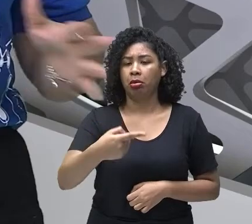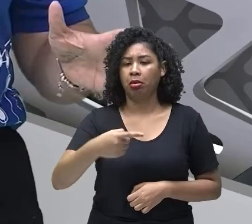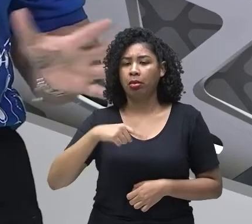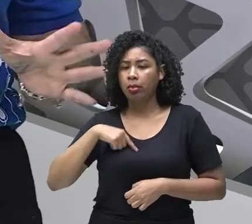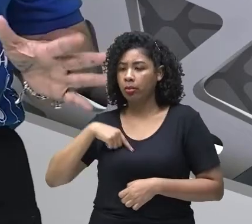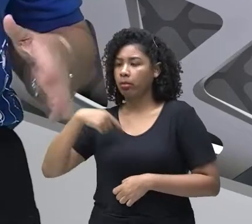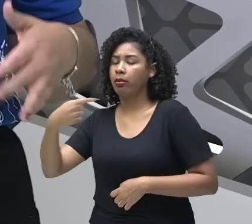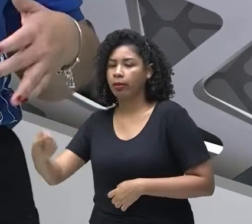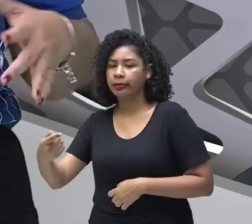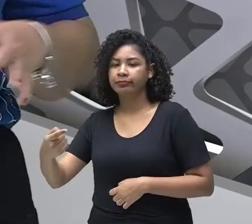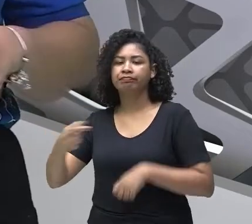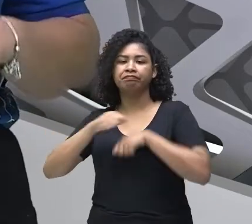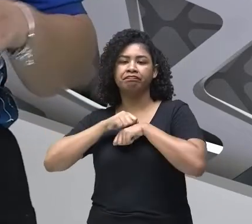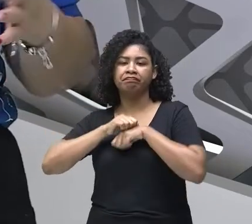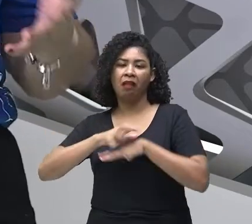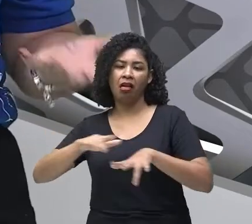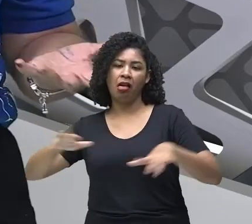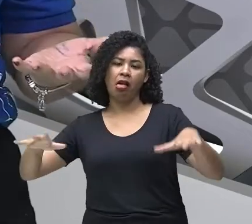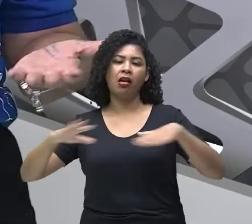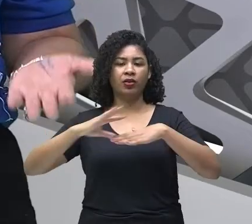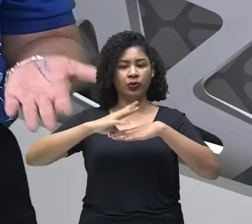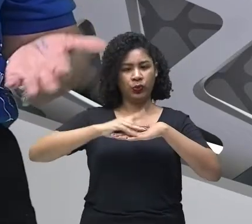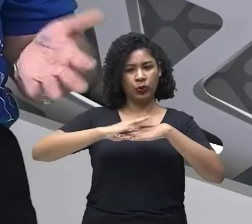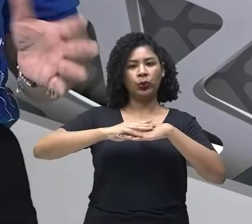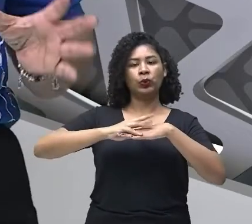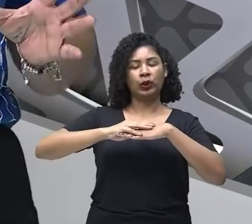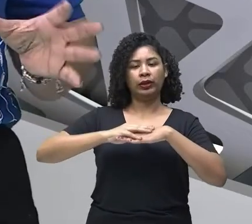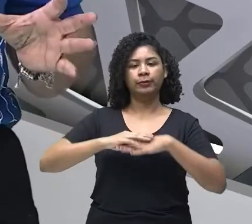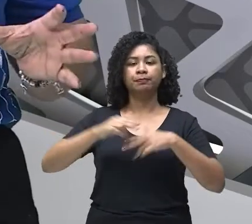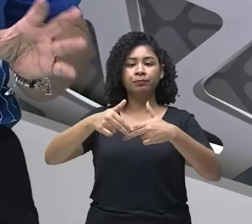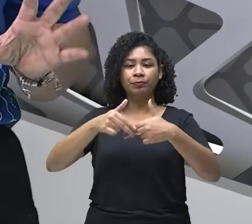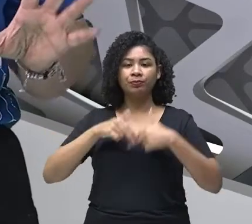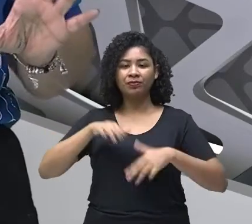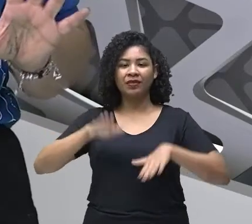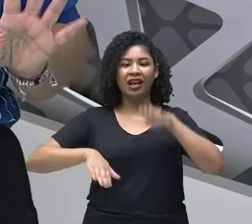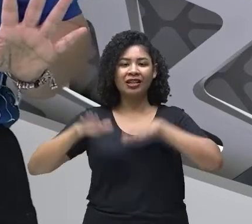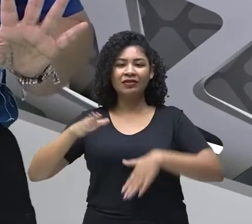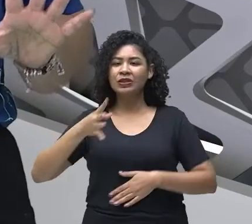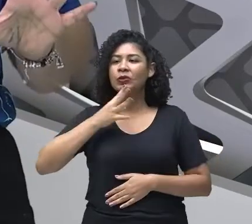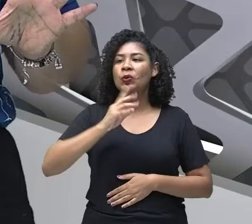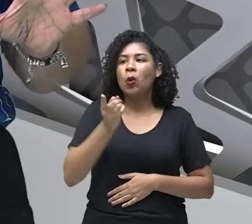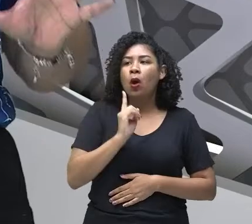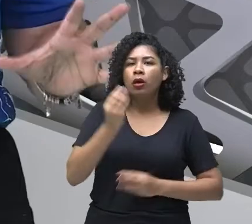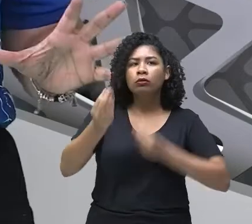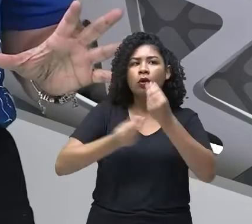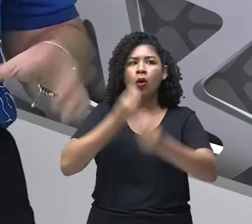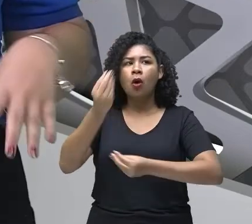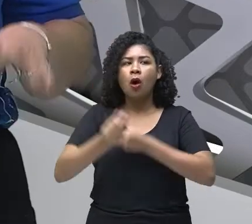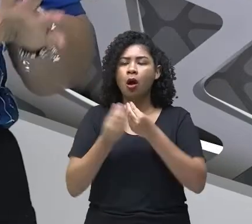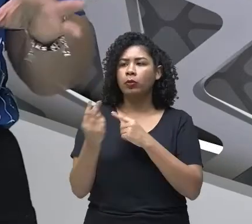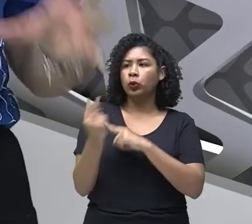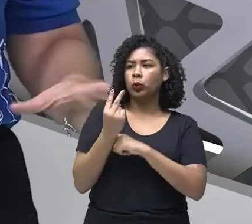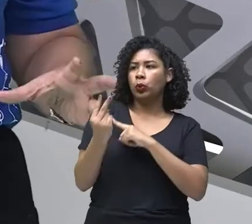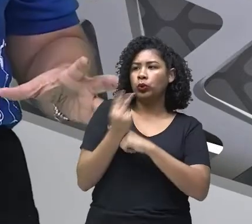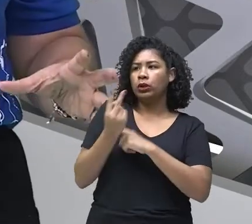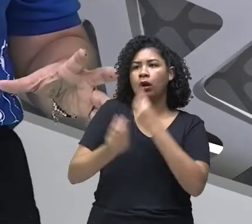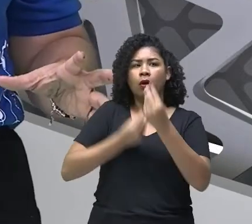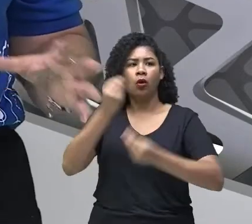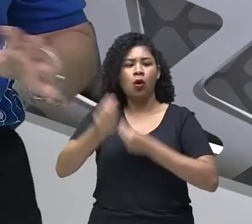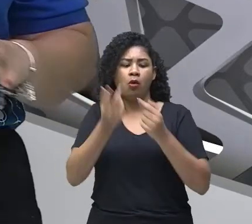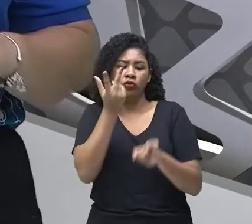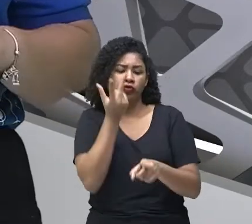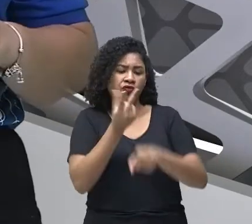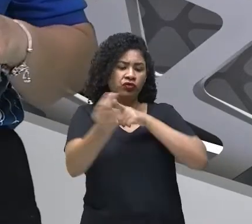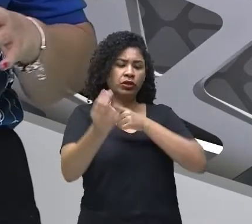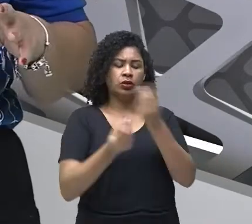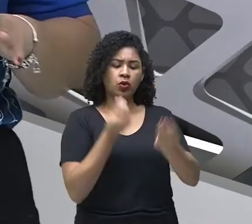E por não ter, por a maioria das vezes ainda não ter conhecimento de como segurar essa doença, de como vencer essa